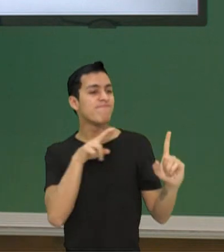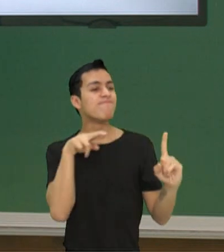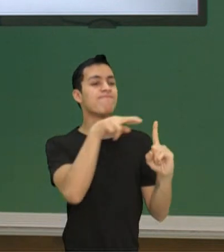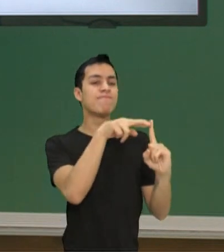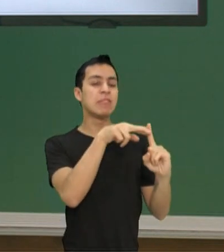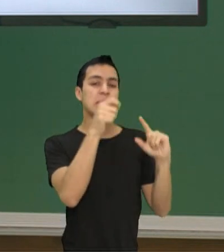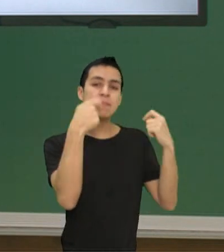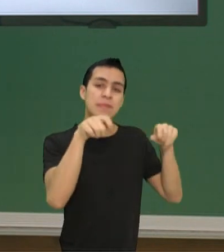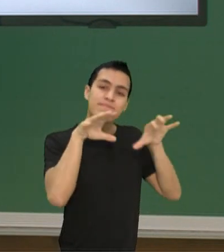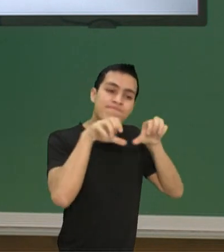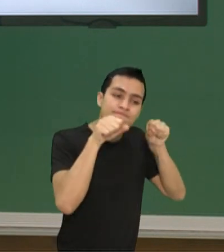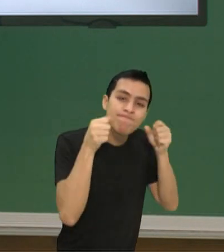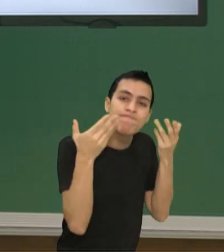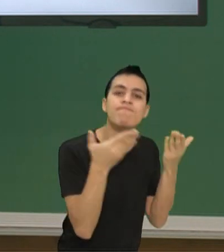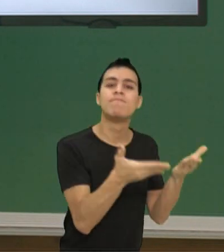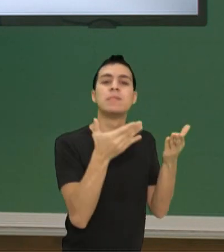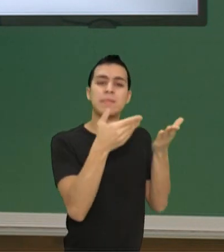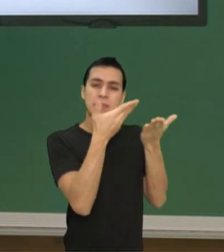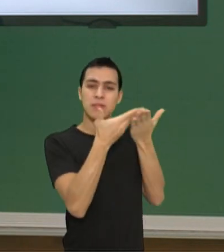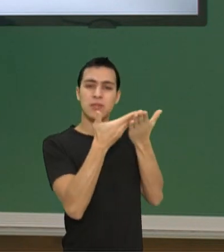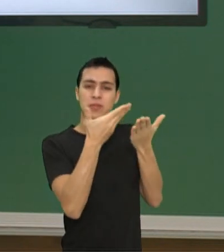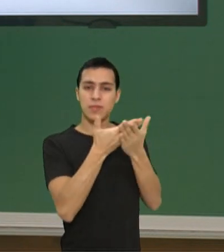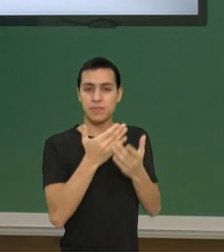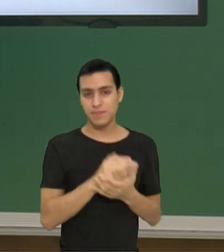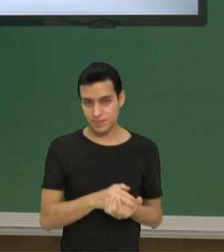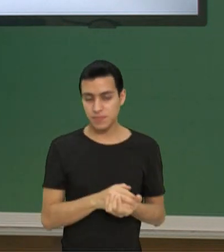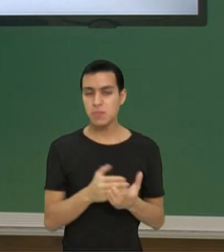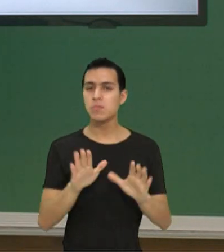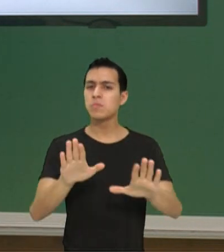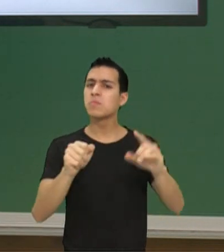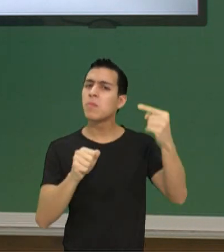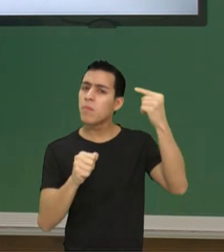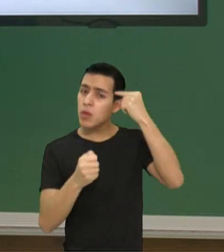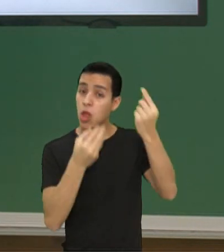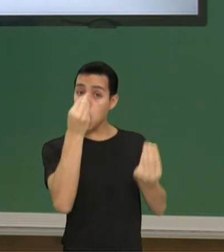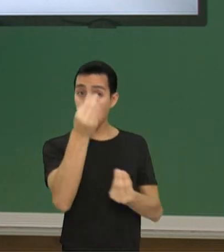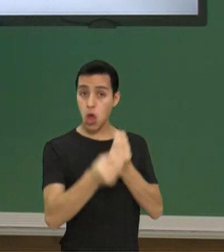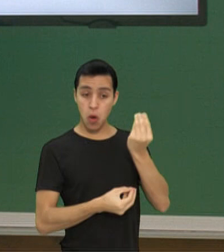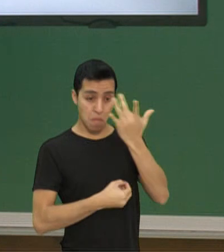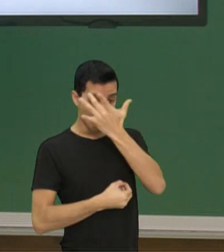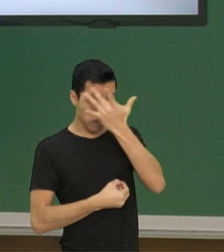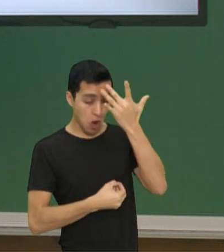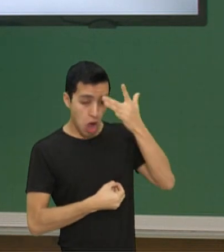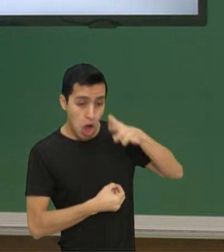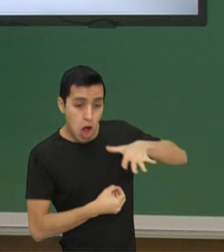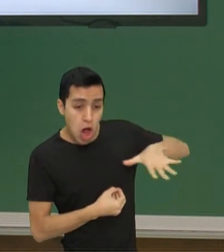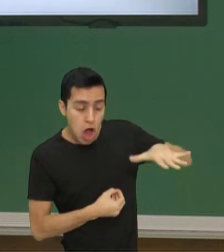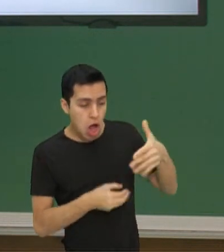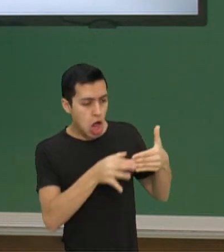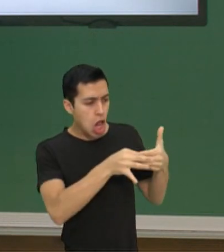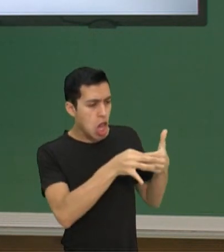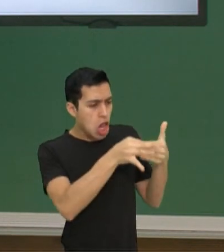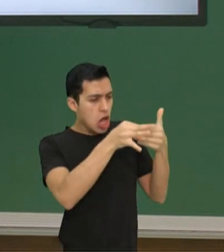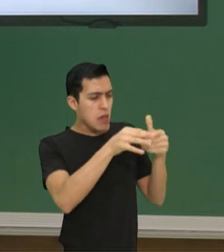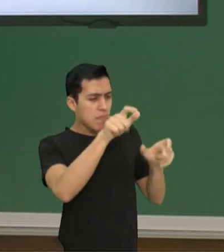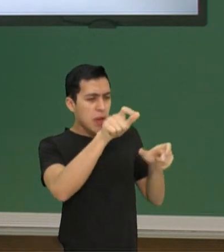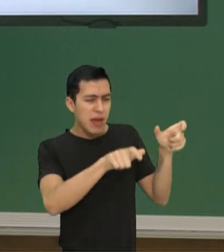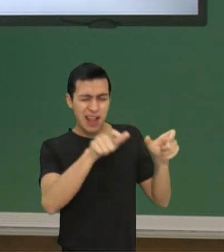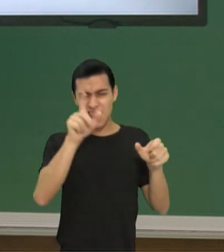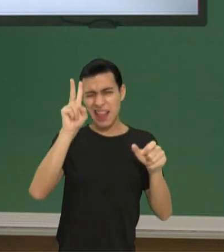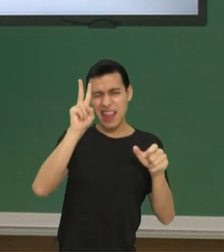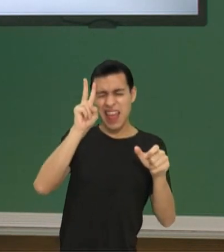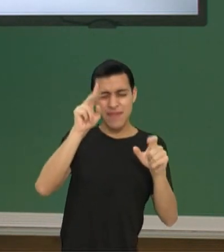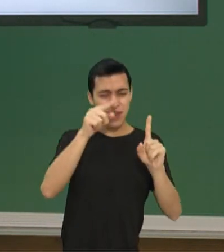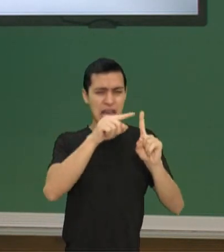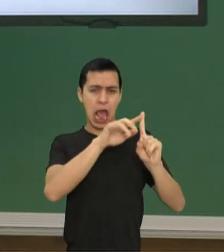Tá? Vamos pensar o seguinte então, como que os líderes daquela lá, lembra do